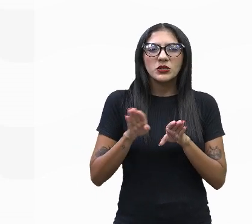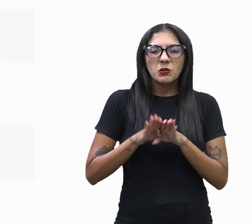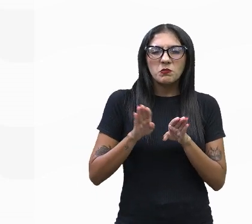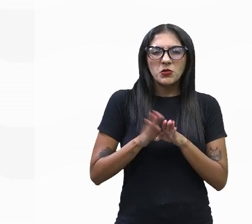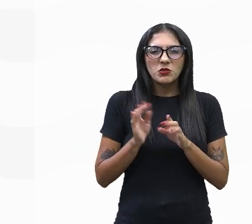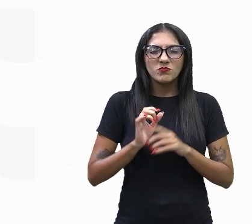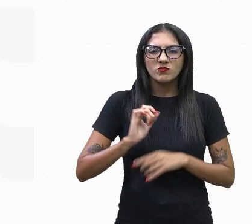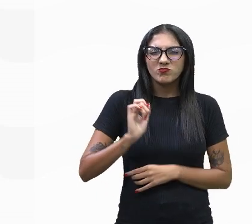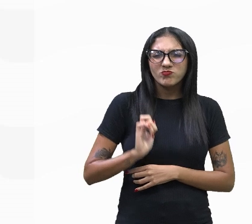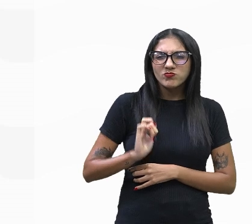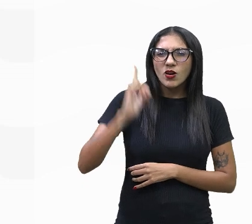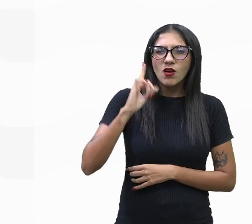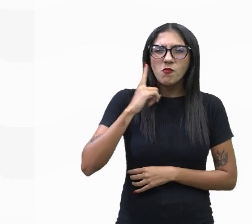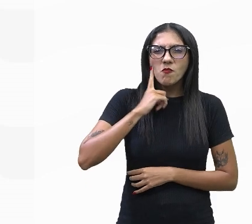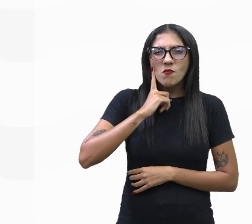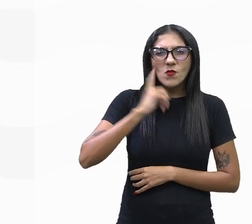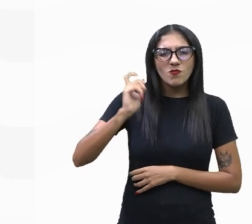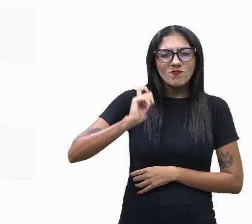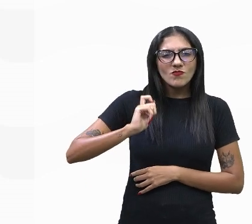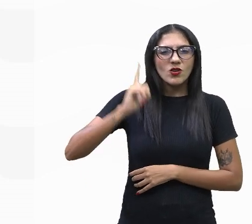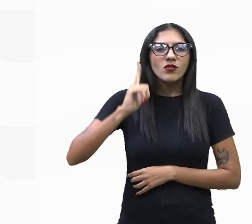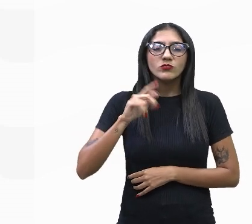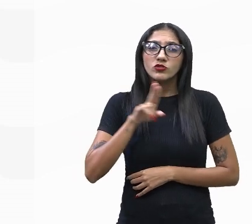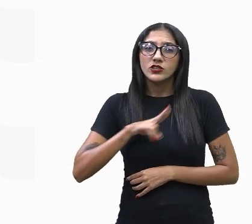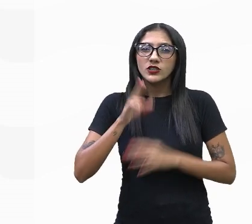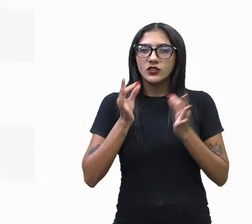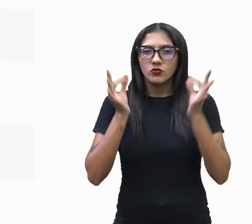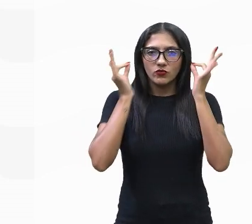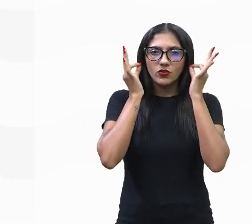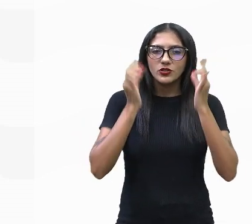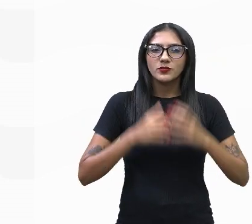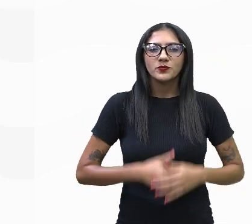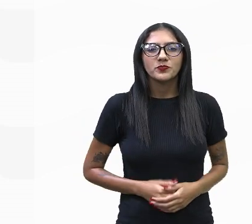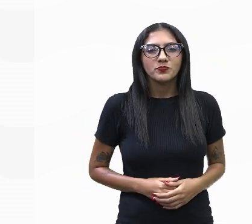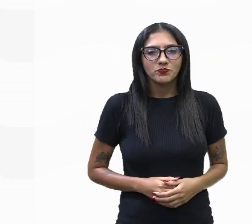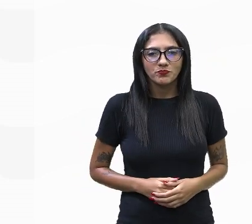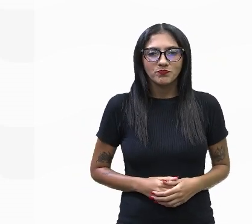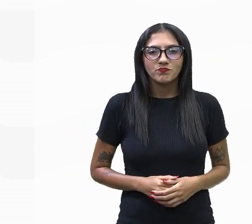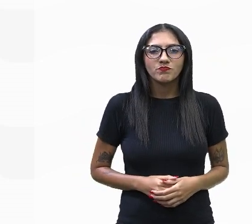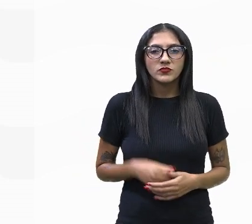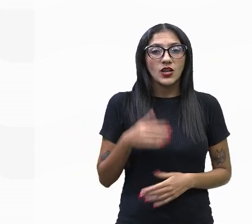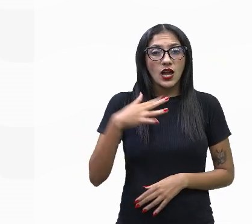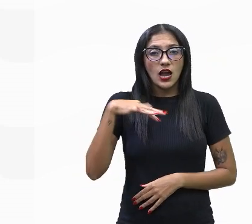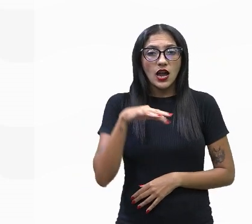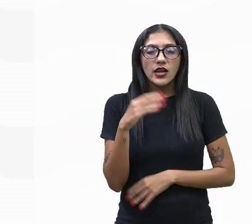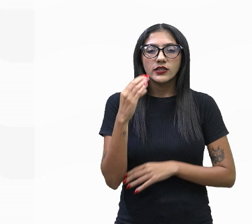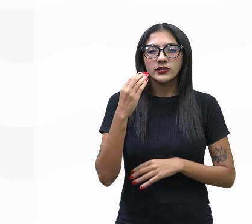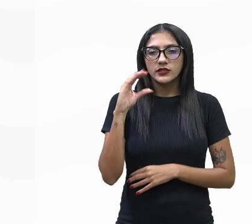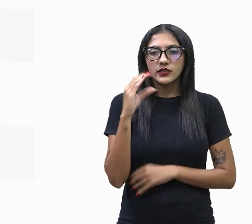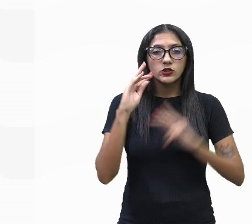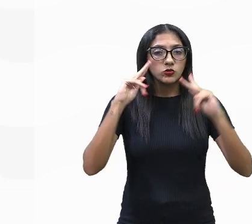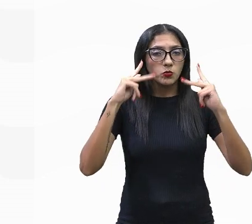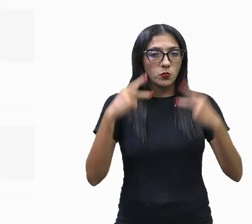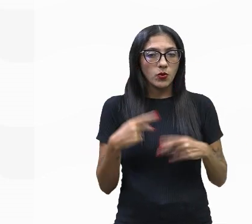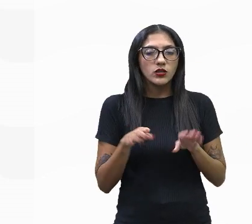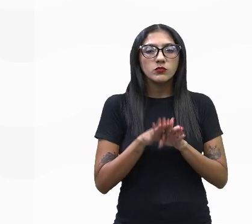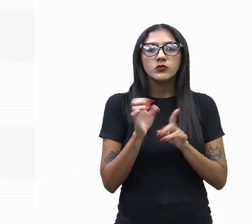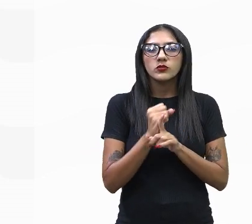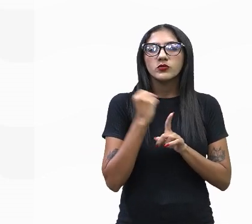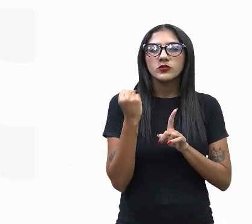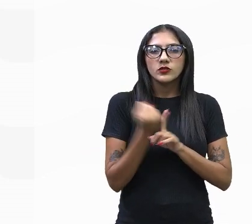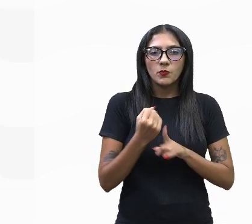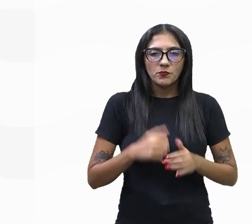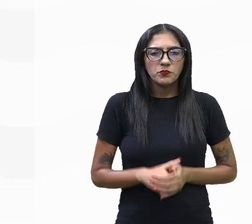excessivo de músicas através de fones de ouvido? A área de ciências humanas e sociais aplicadas. Quais